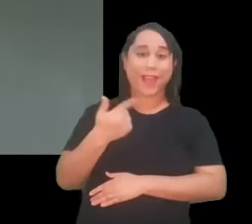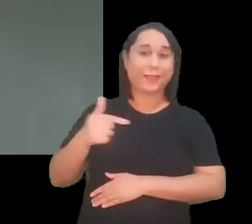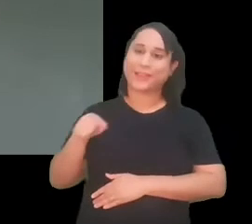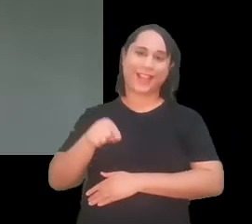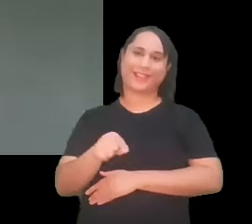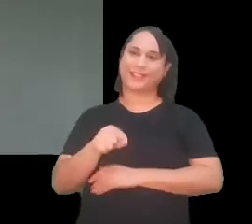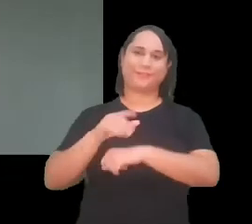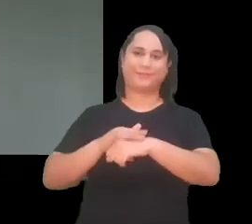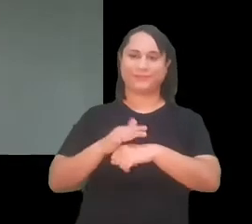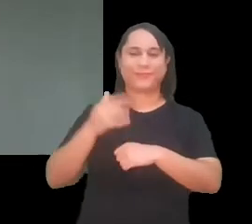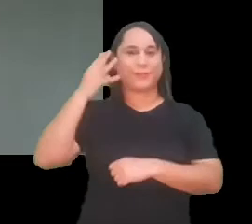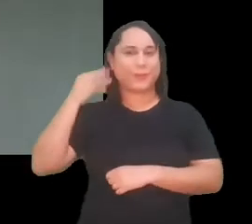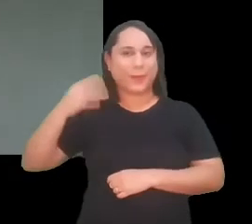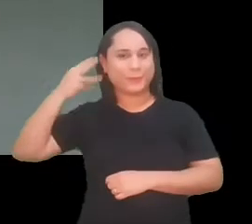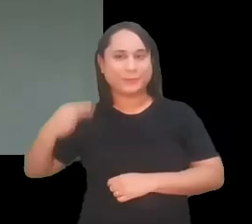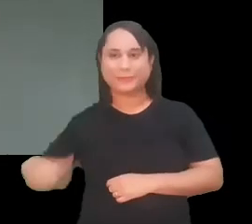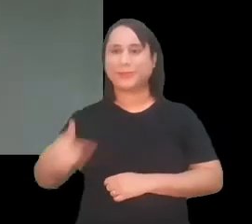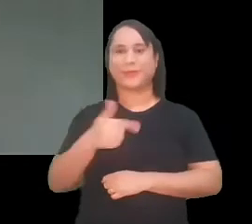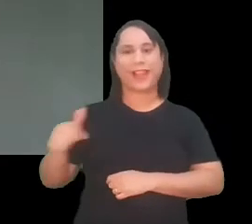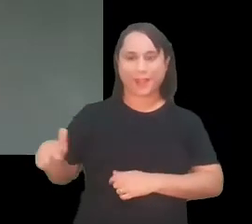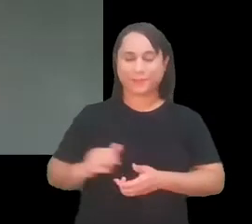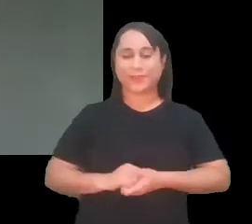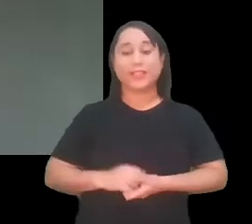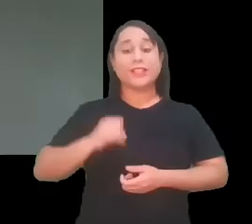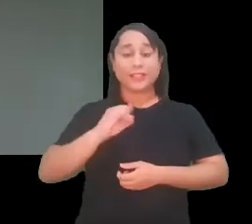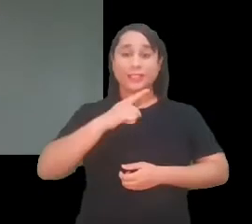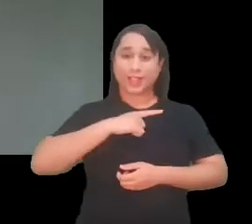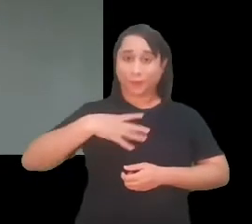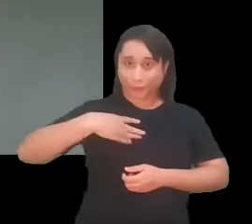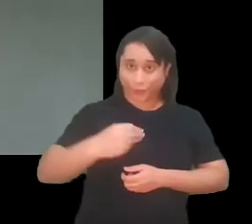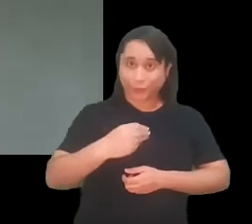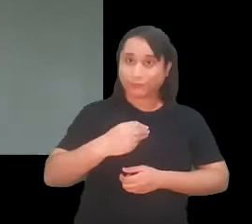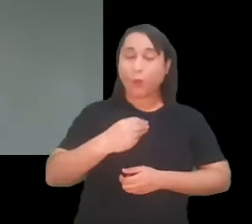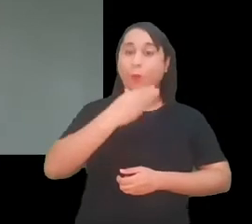a hipertricose. Agora, se ele teve um filho, esse filho